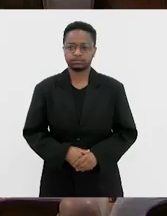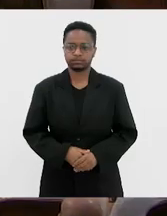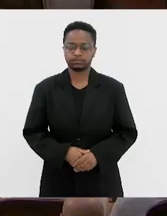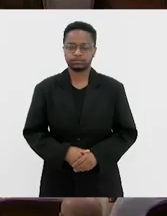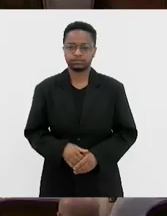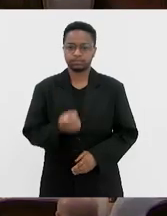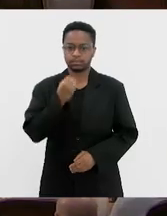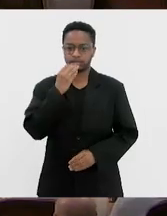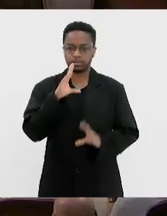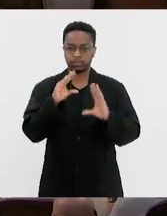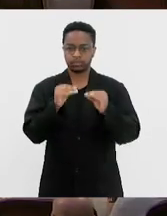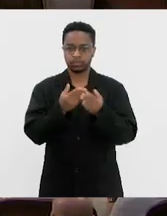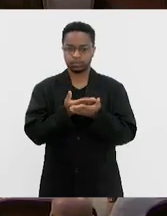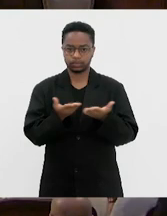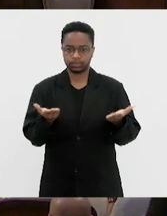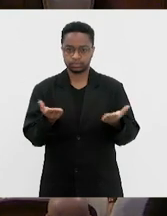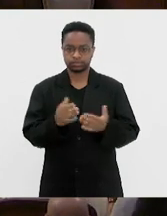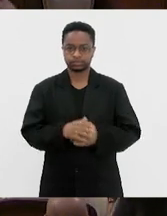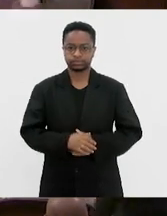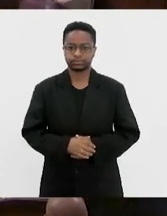Boa noite, gente. Queria